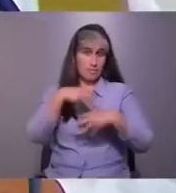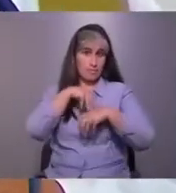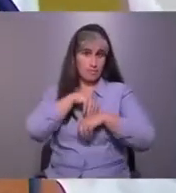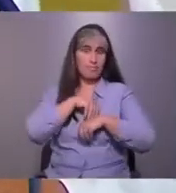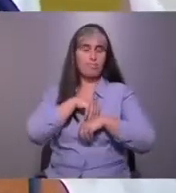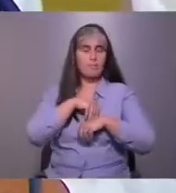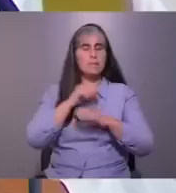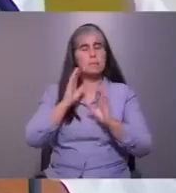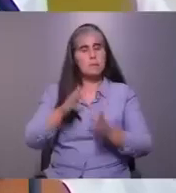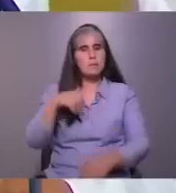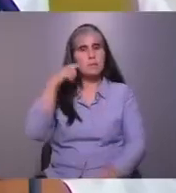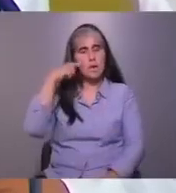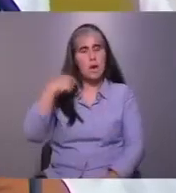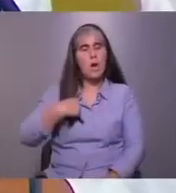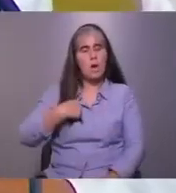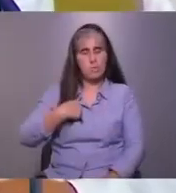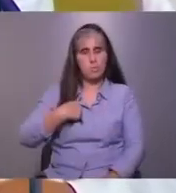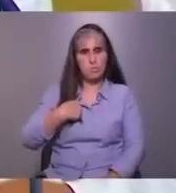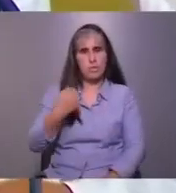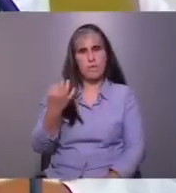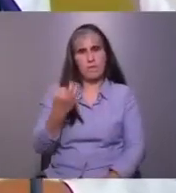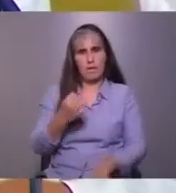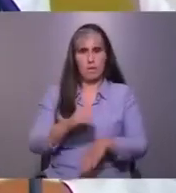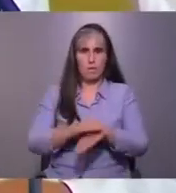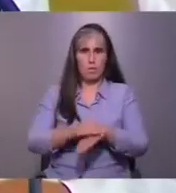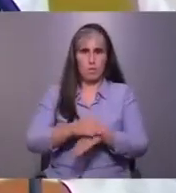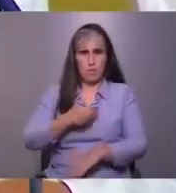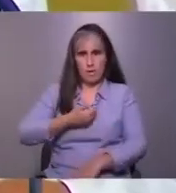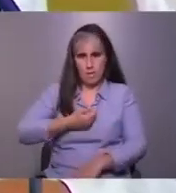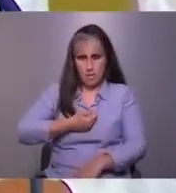por reconhecer humildemente a nossa condição de pecadores.